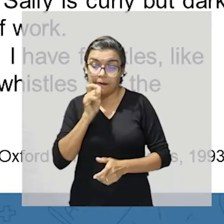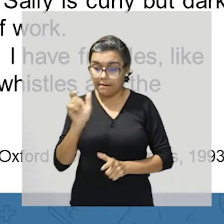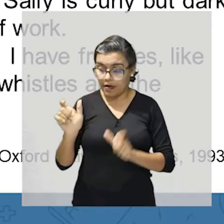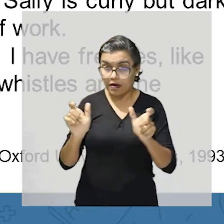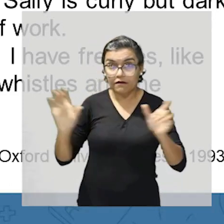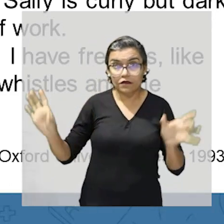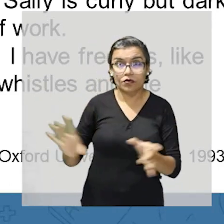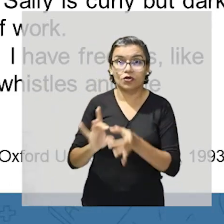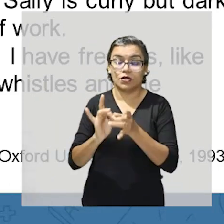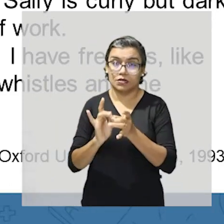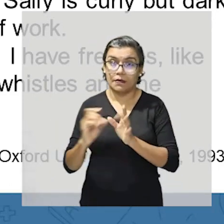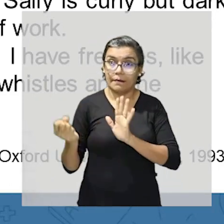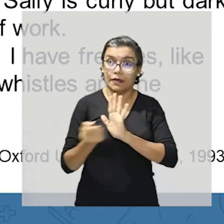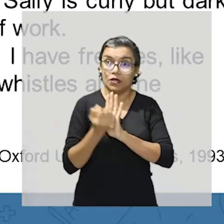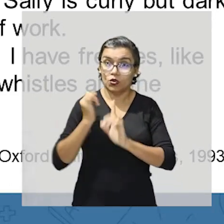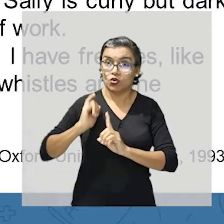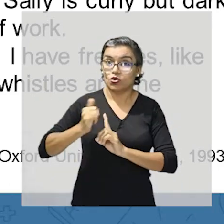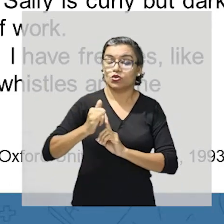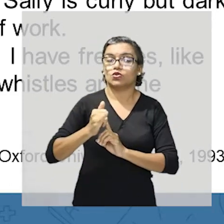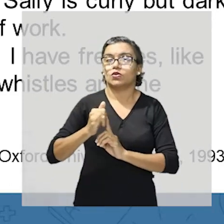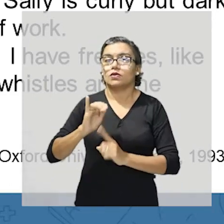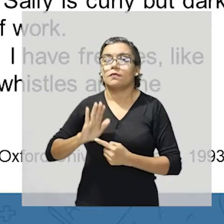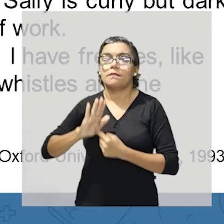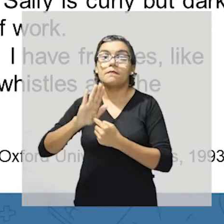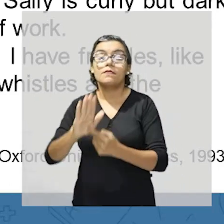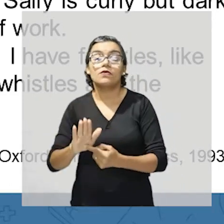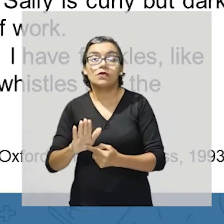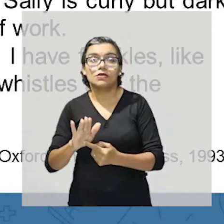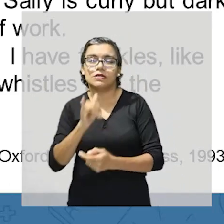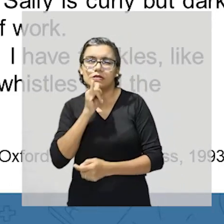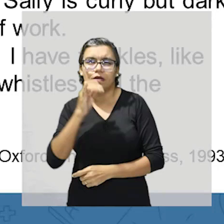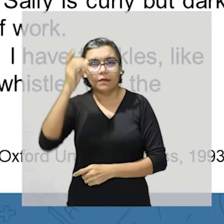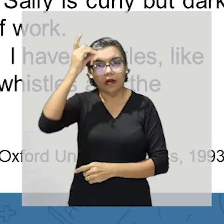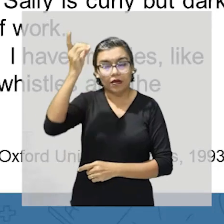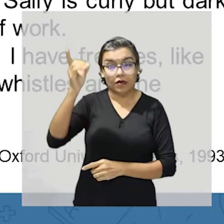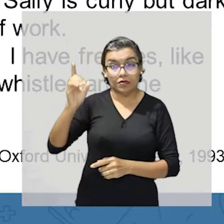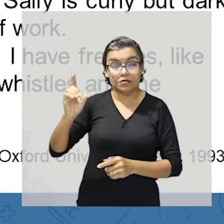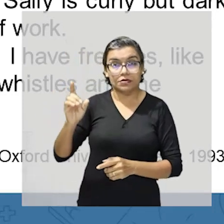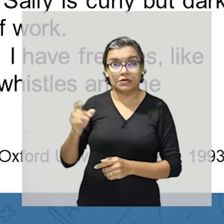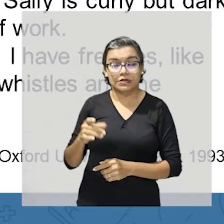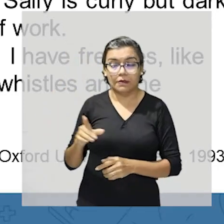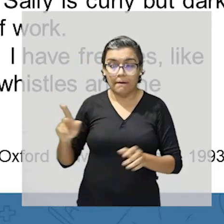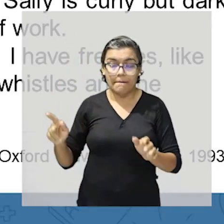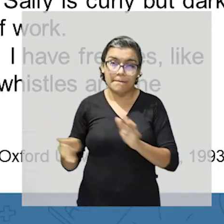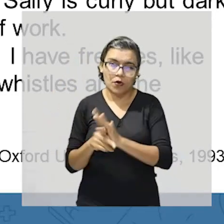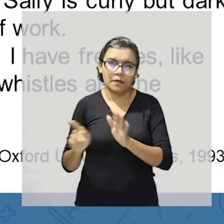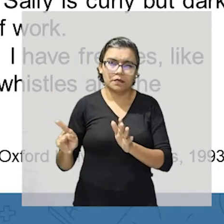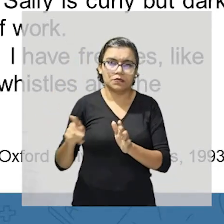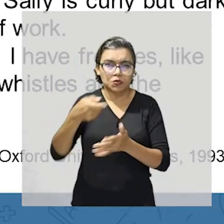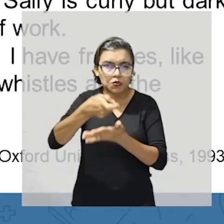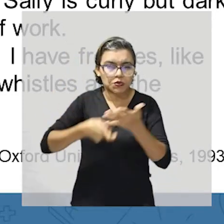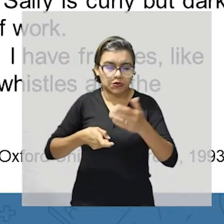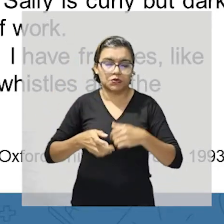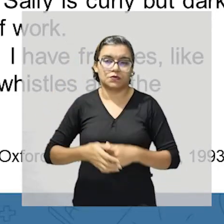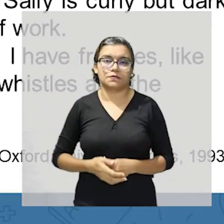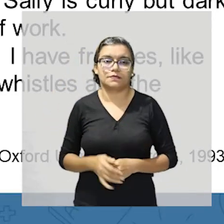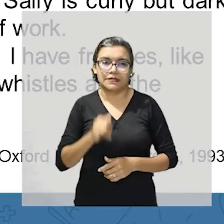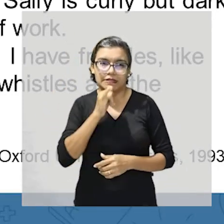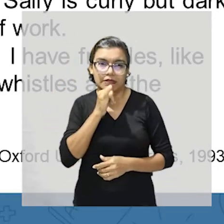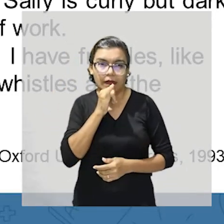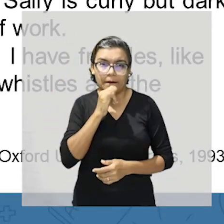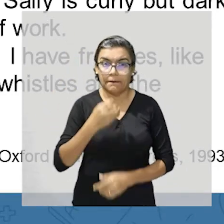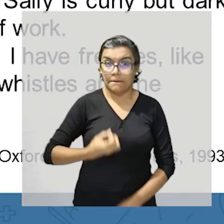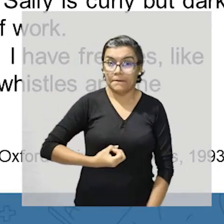os marcadores de discurso, eles vão aparecer ligando as ideias que o texto oferece. Então, por exemplo, aqui, no